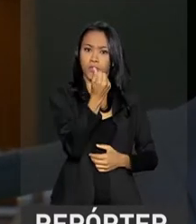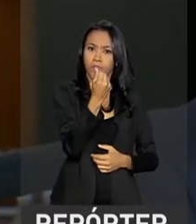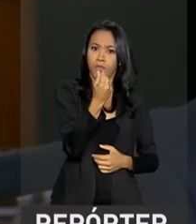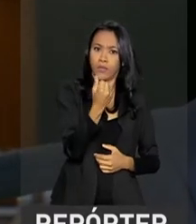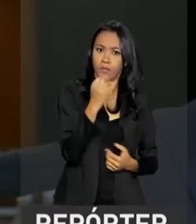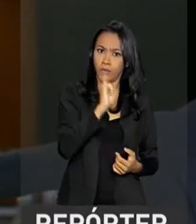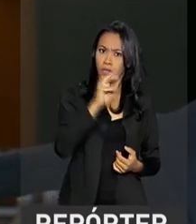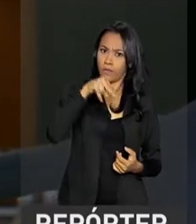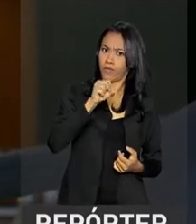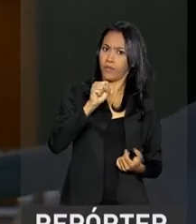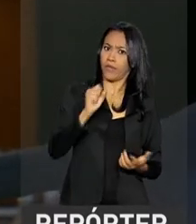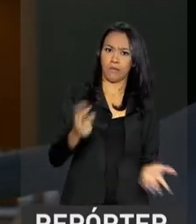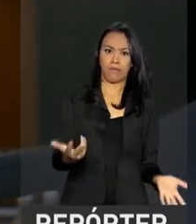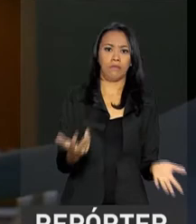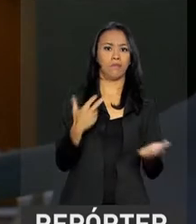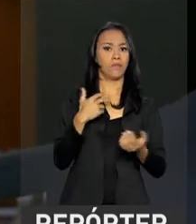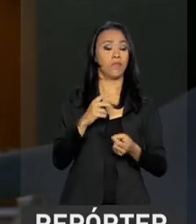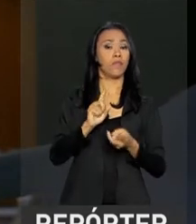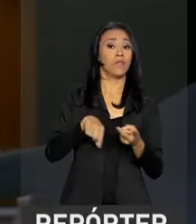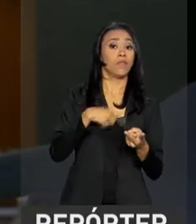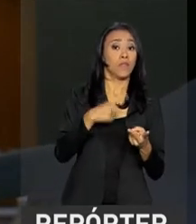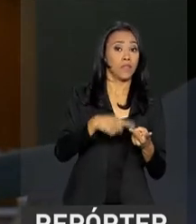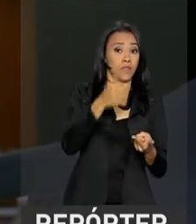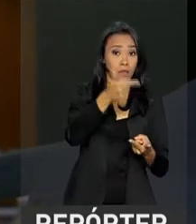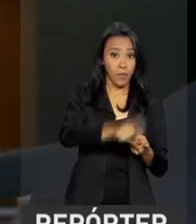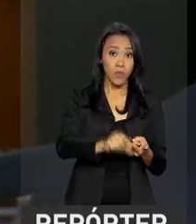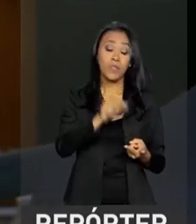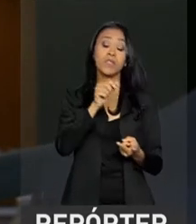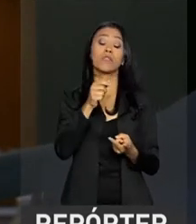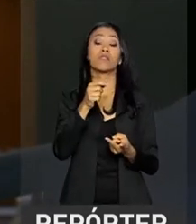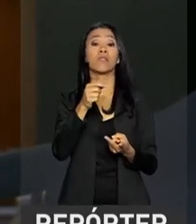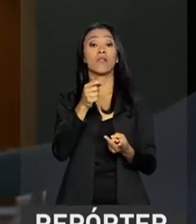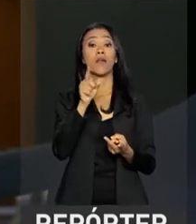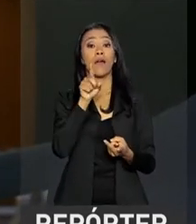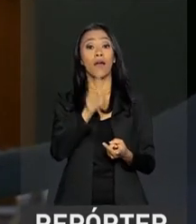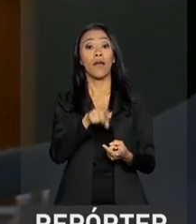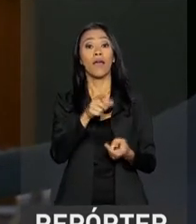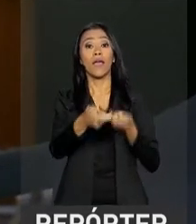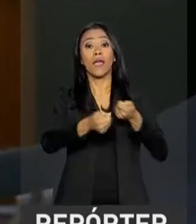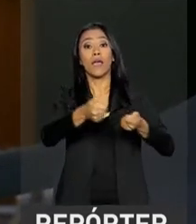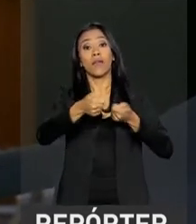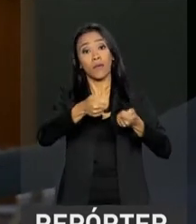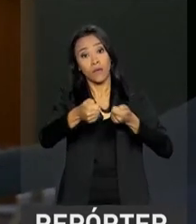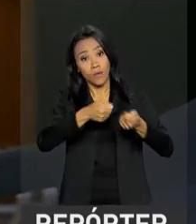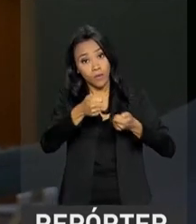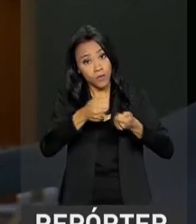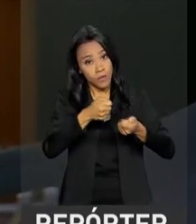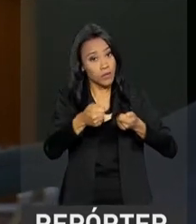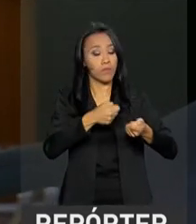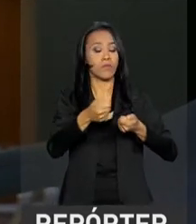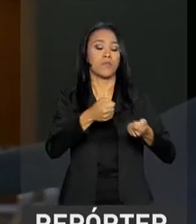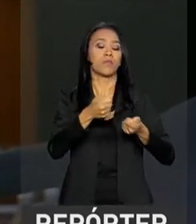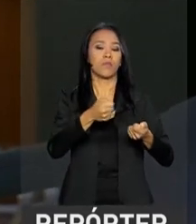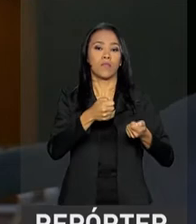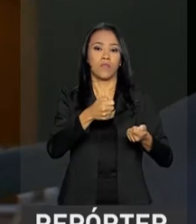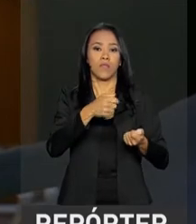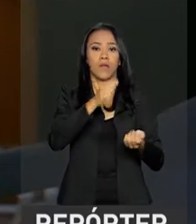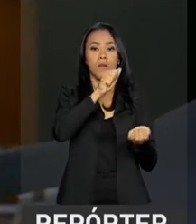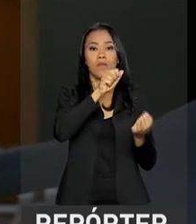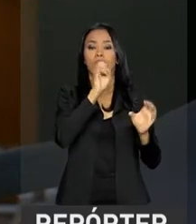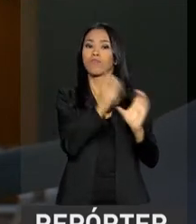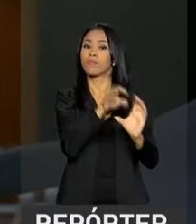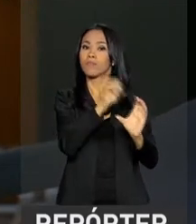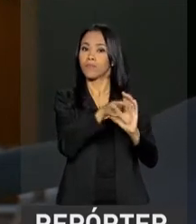gerar uma poupança na economia para a contribuição dos trabalhadores para quem